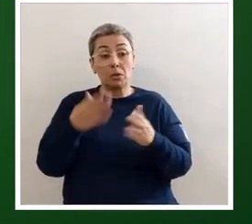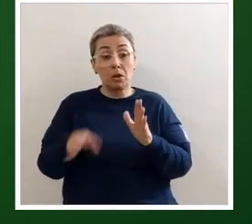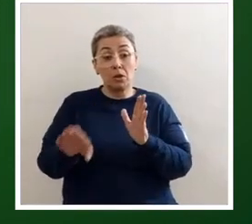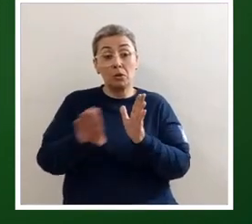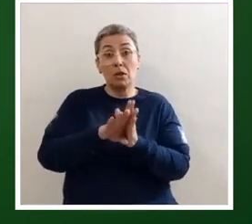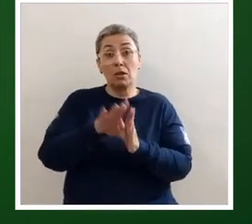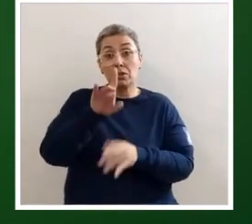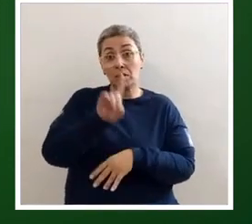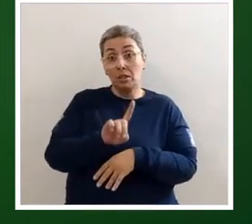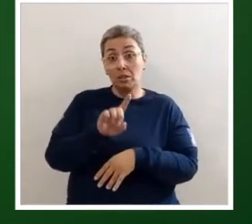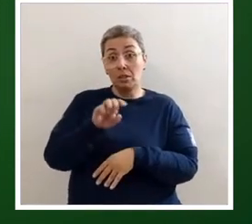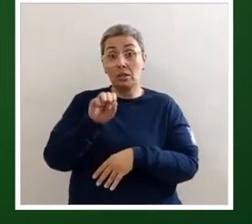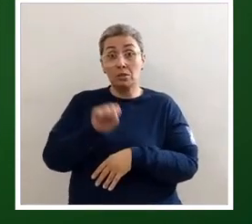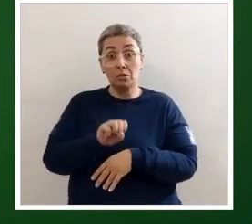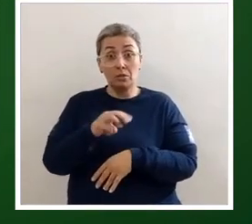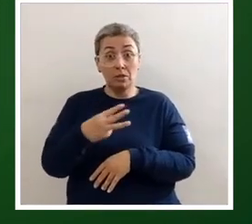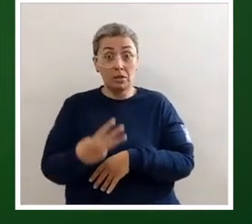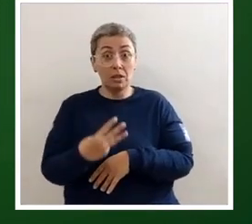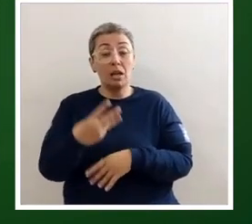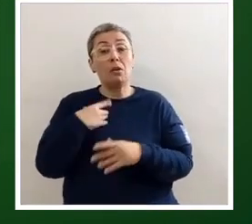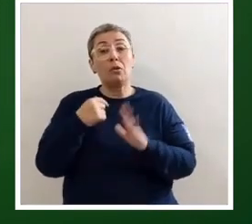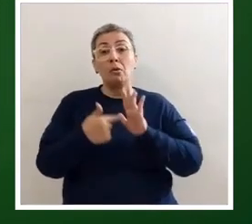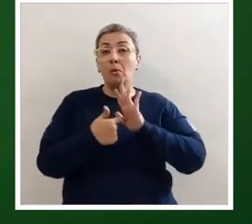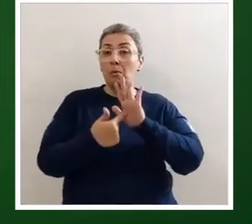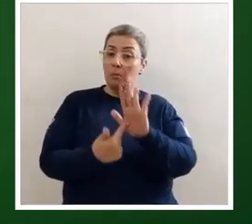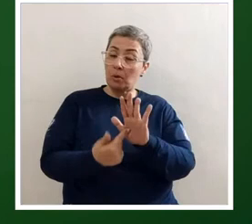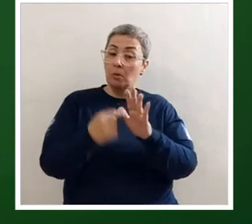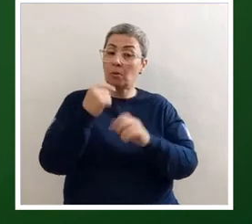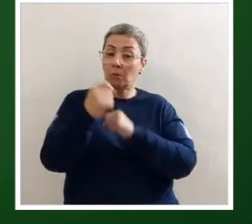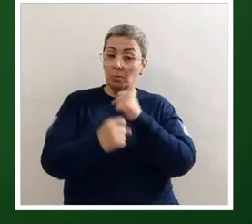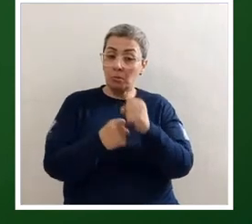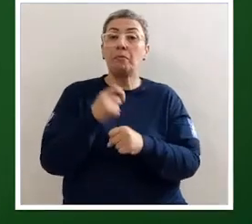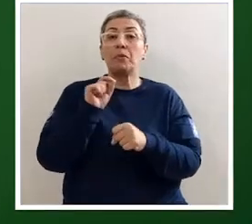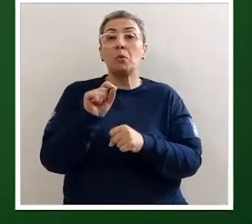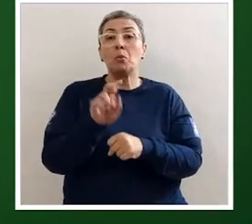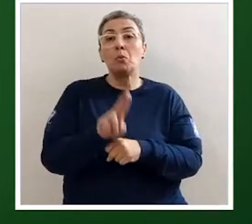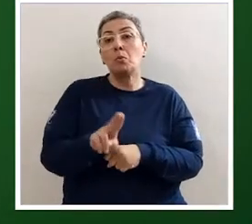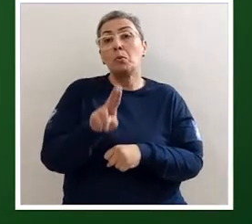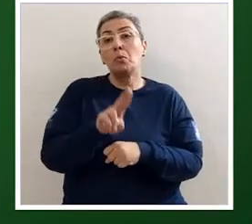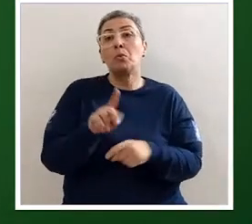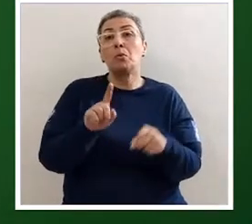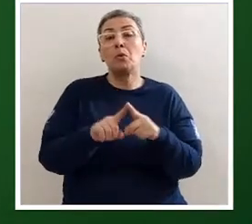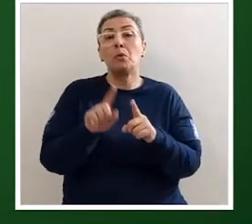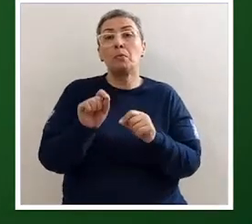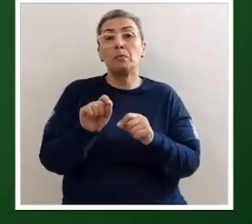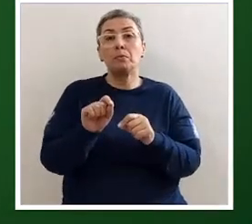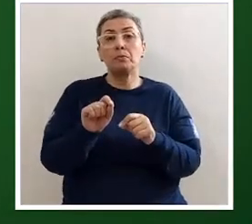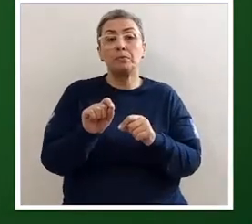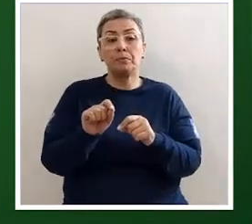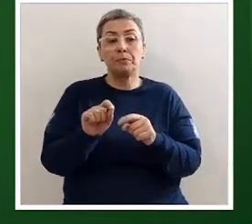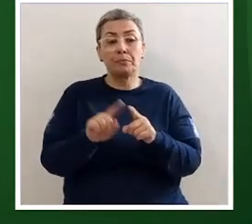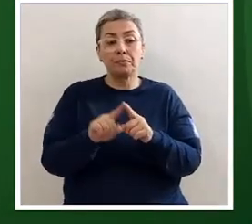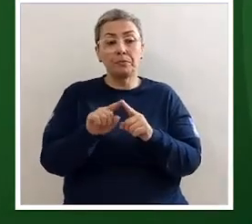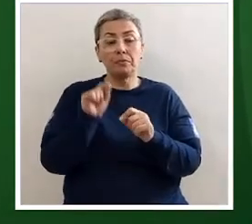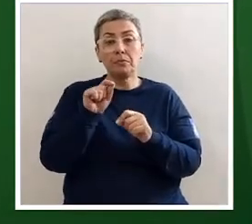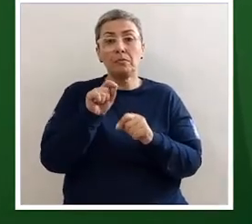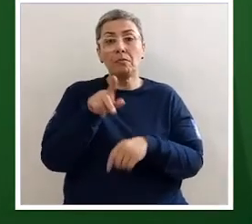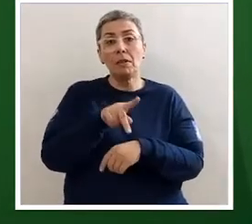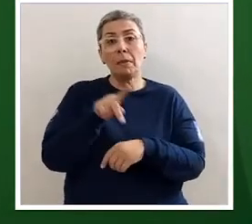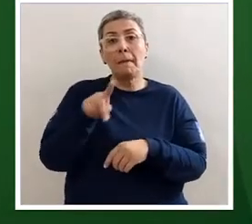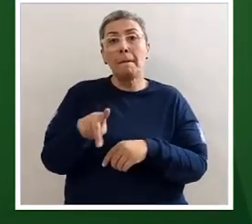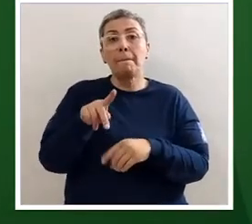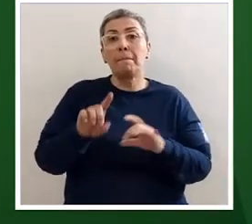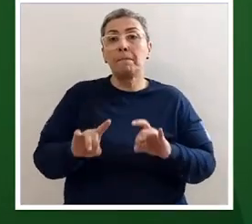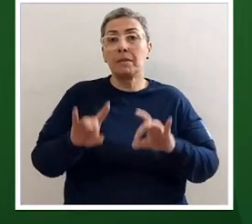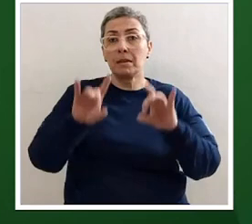na diretoria mas eu fui apresentada naquele ano da nossa professora